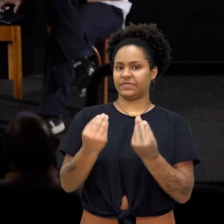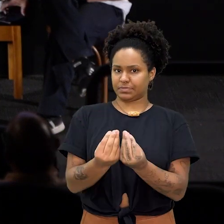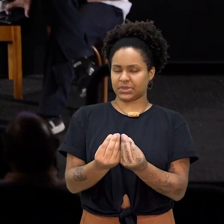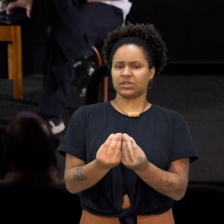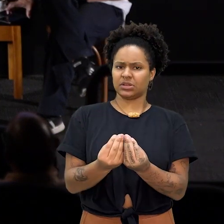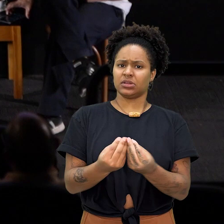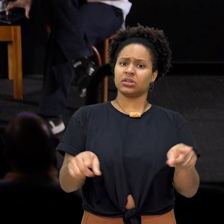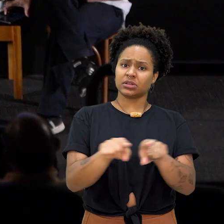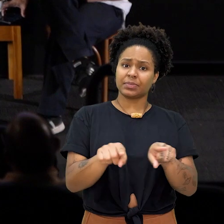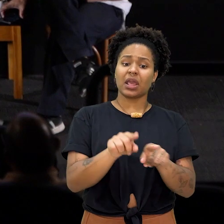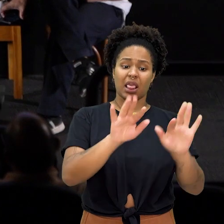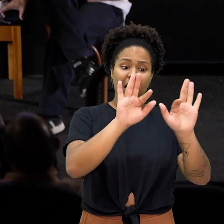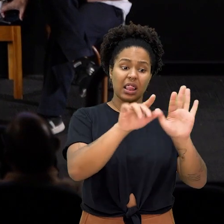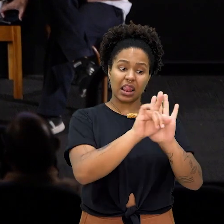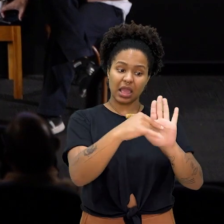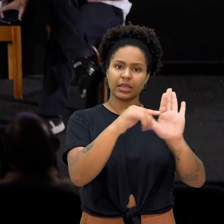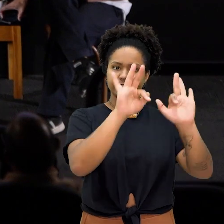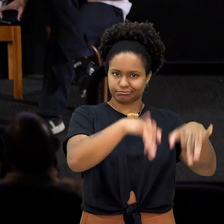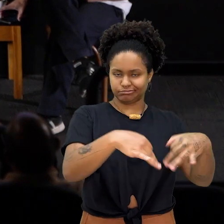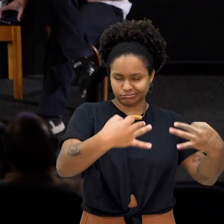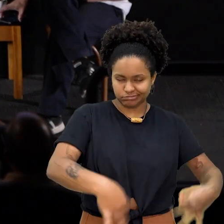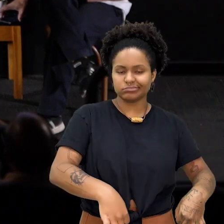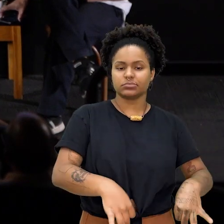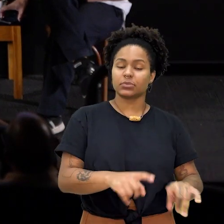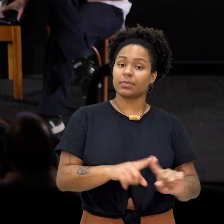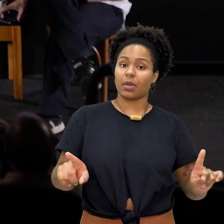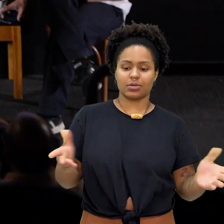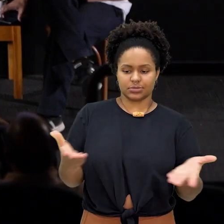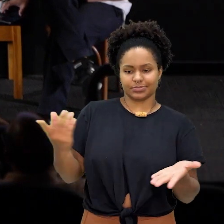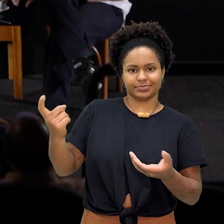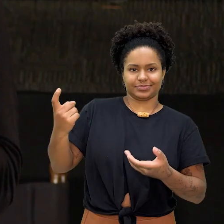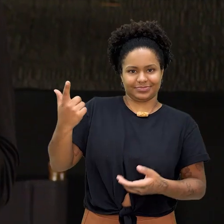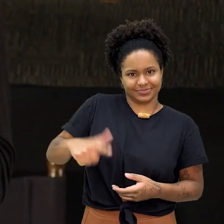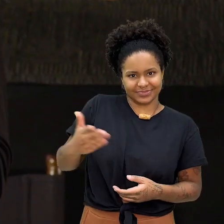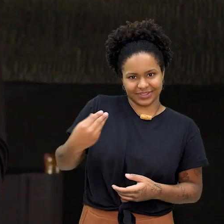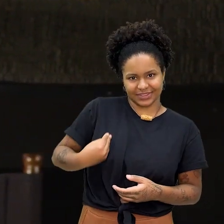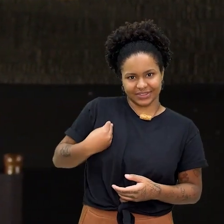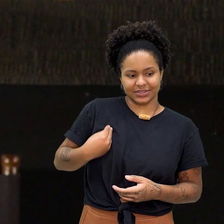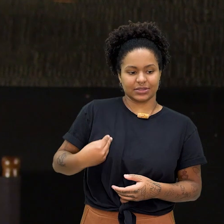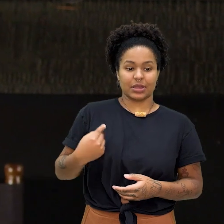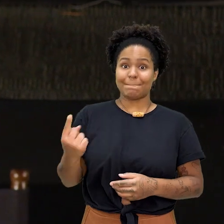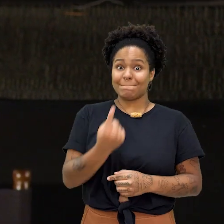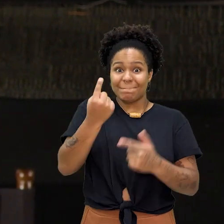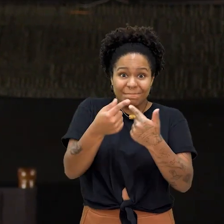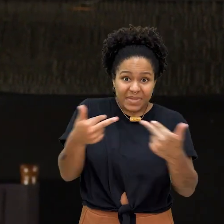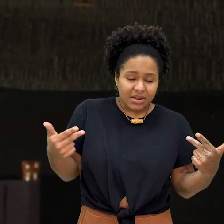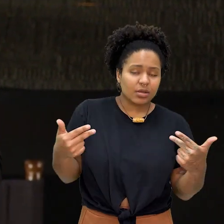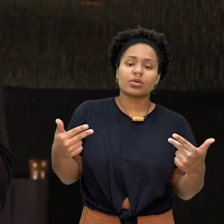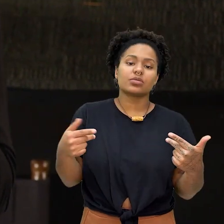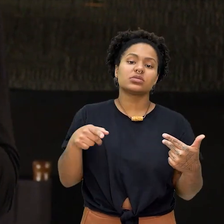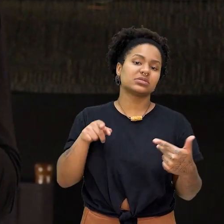e terminou por lei, mas daí uma das primeiras